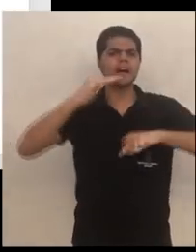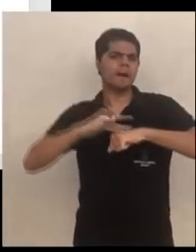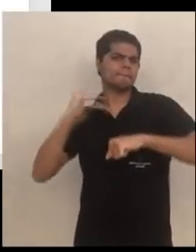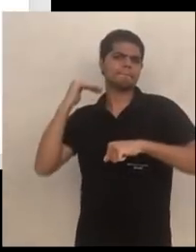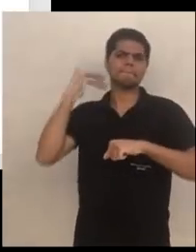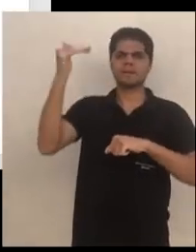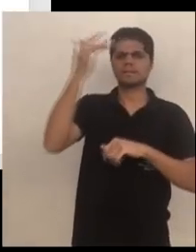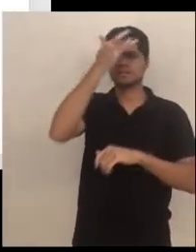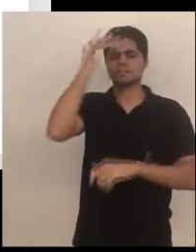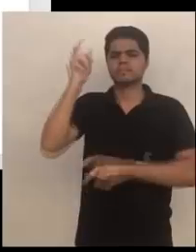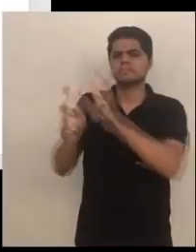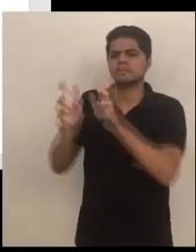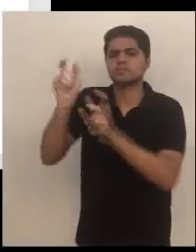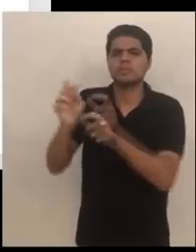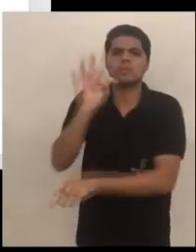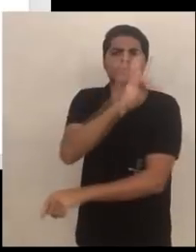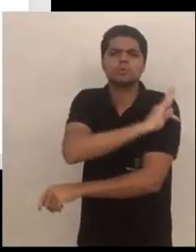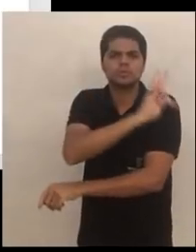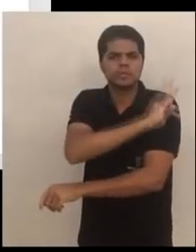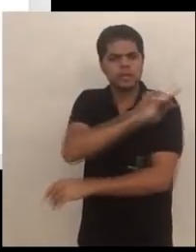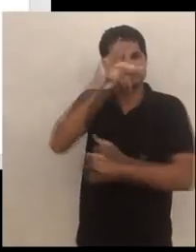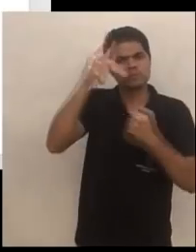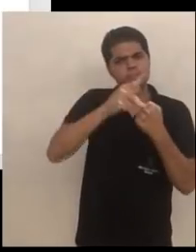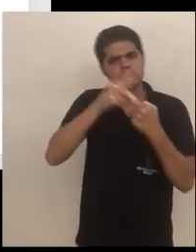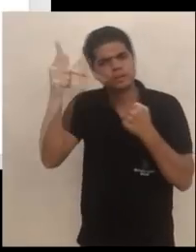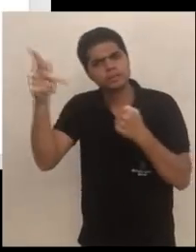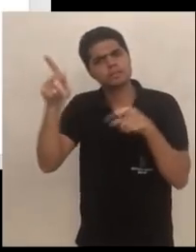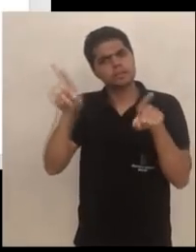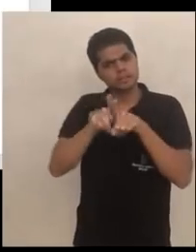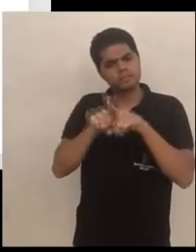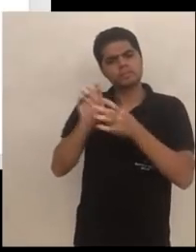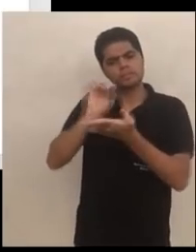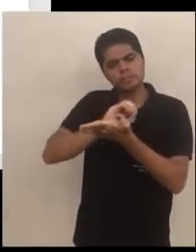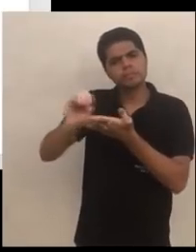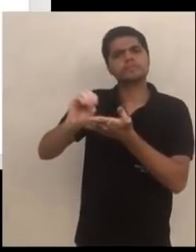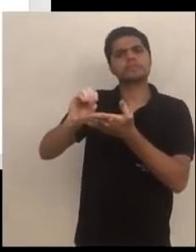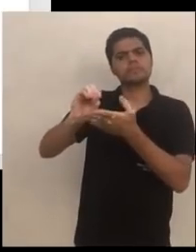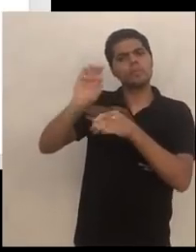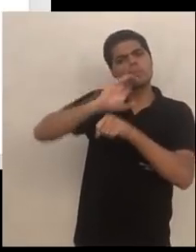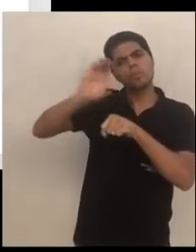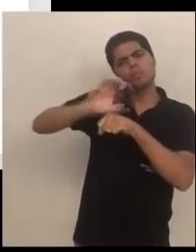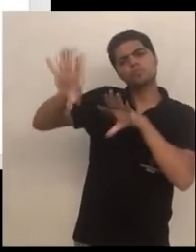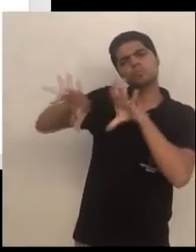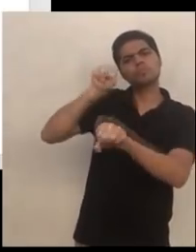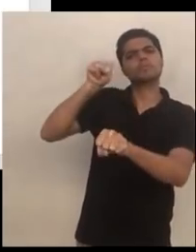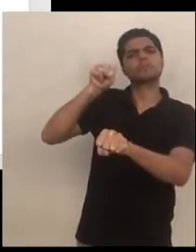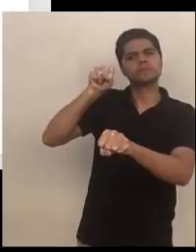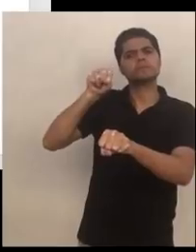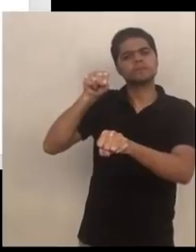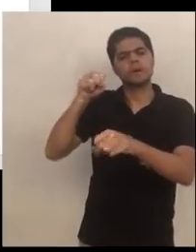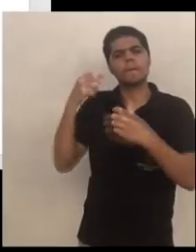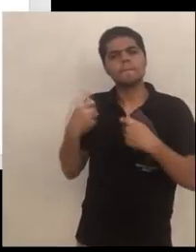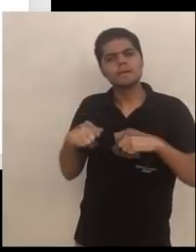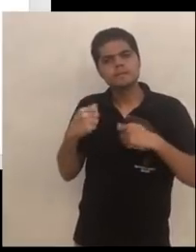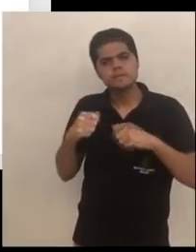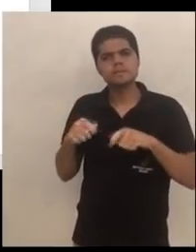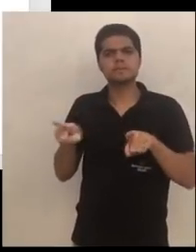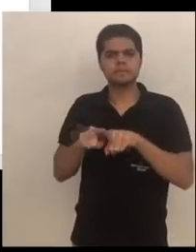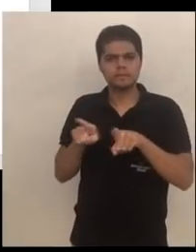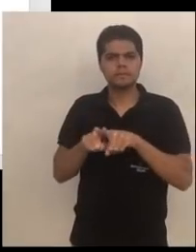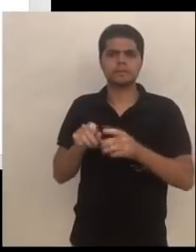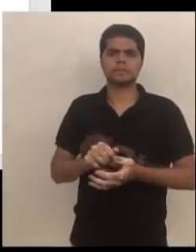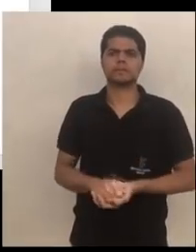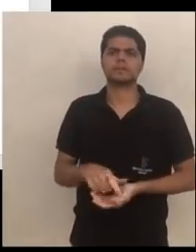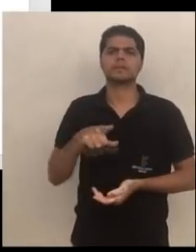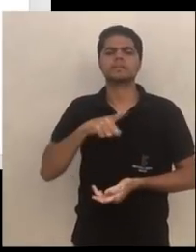processos de capacitação, formação em produção orgânica. Está previsto aí, eu não posso falar agora, mas tem se trabalhado na